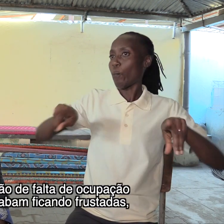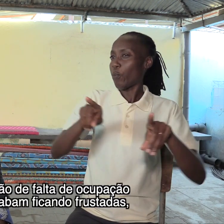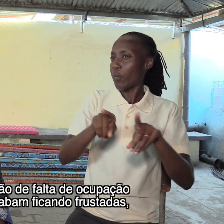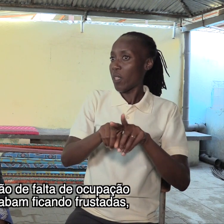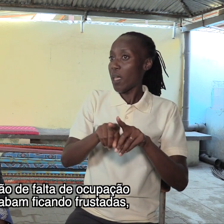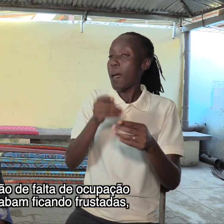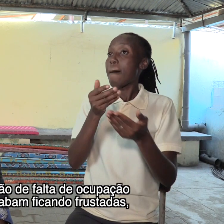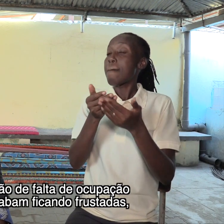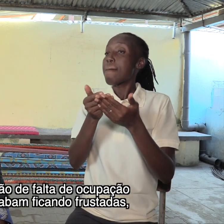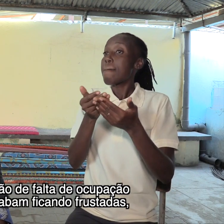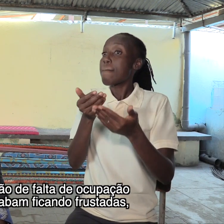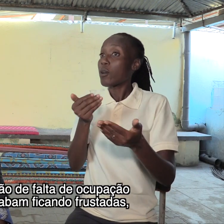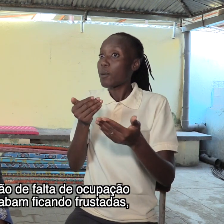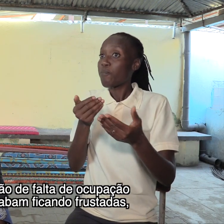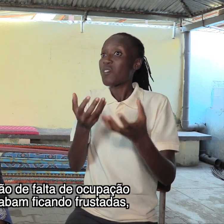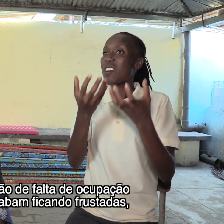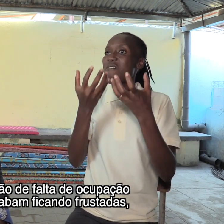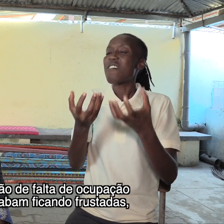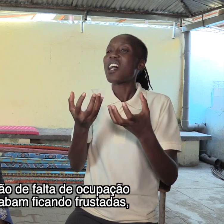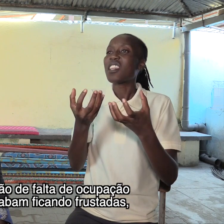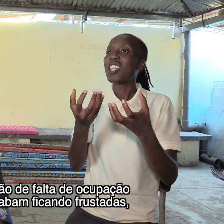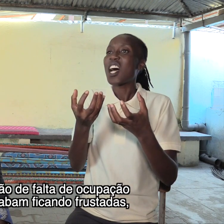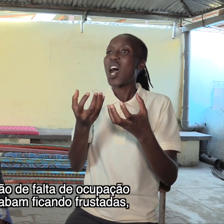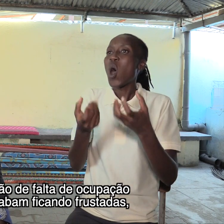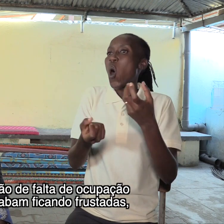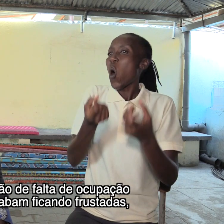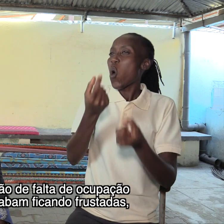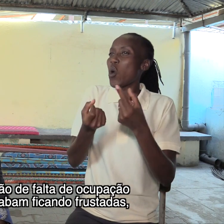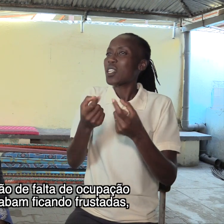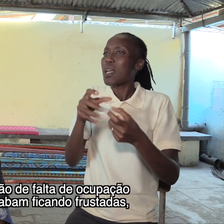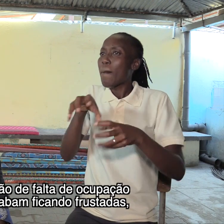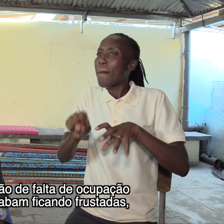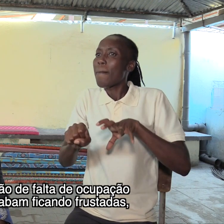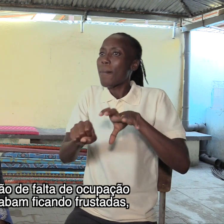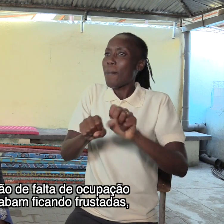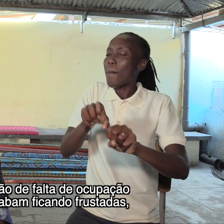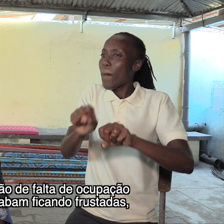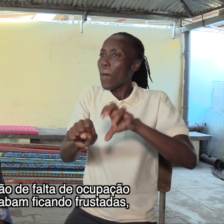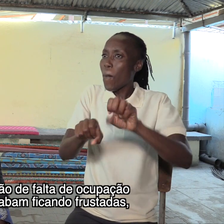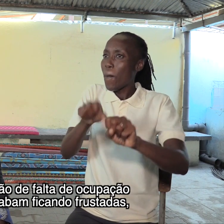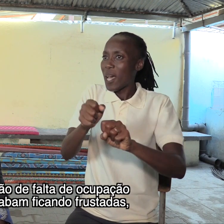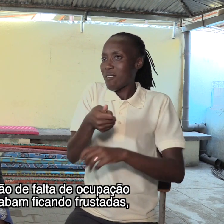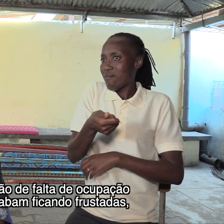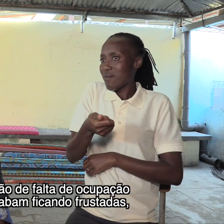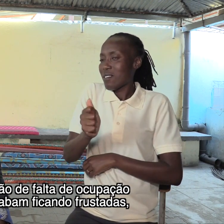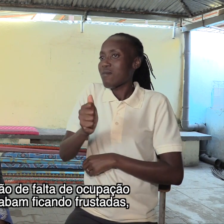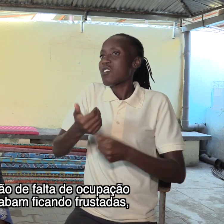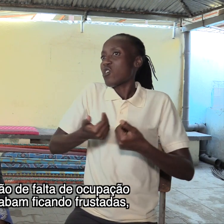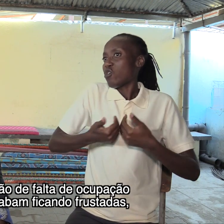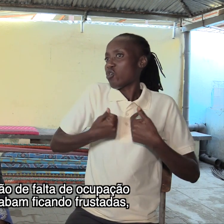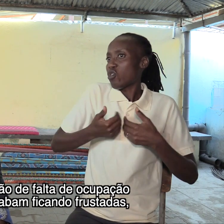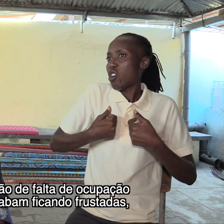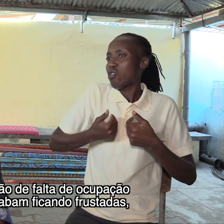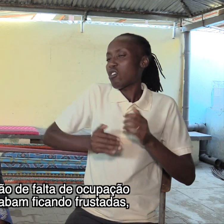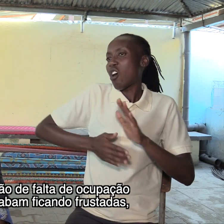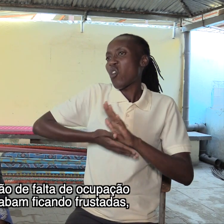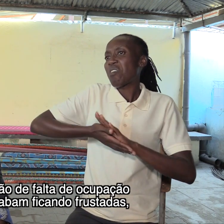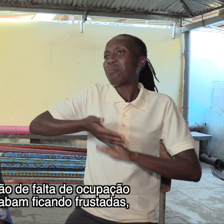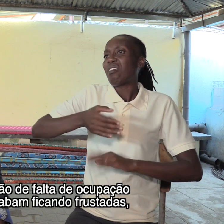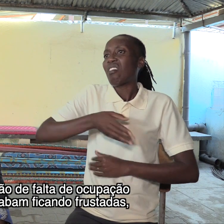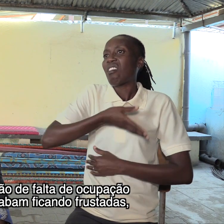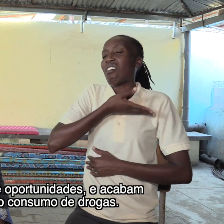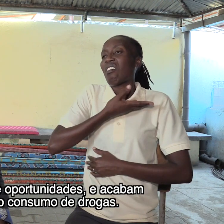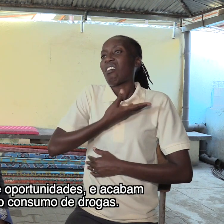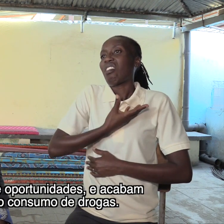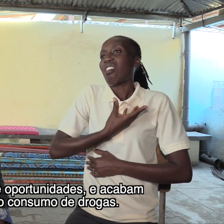de falta de ocupação saudável, acabam ficando frustradas